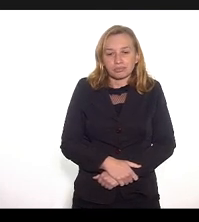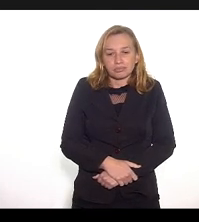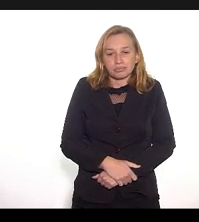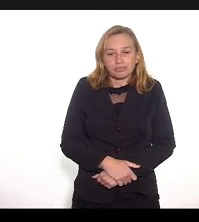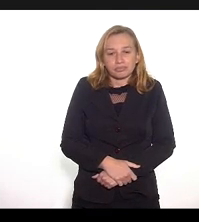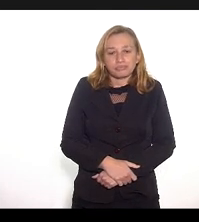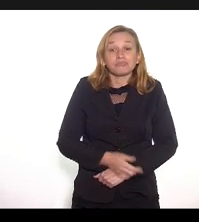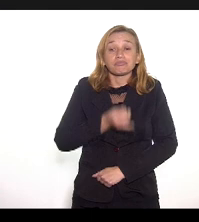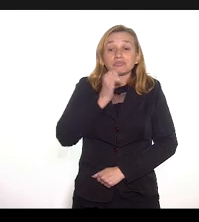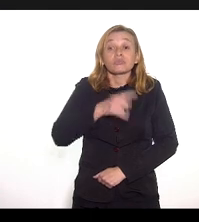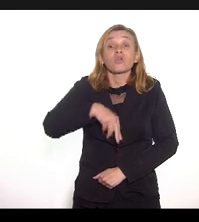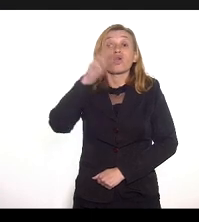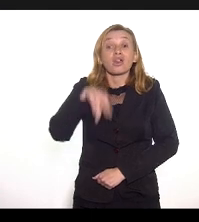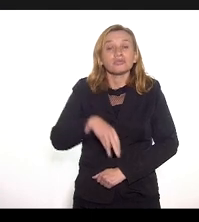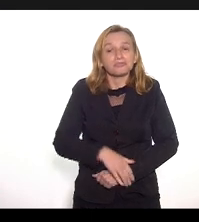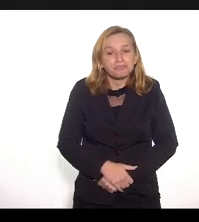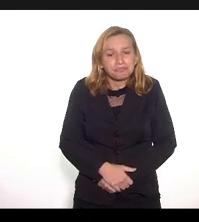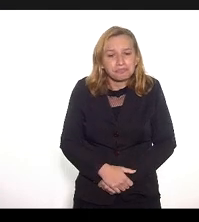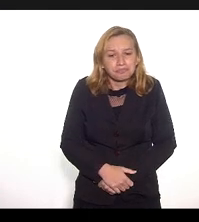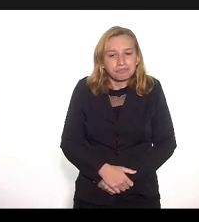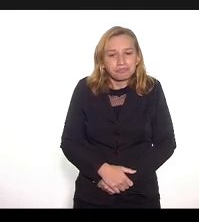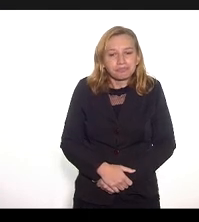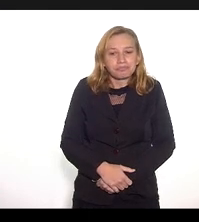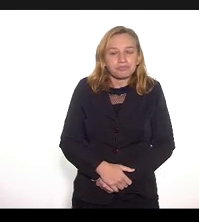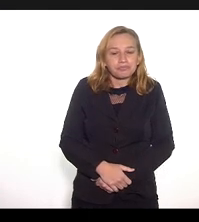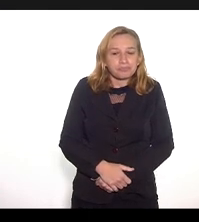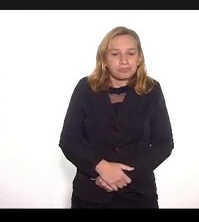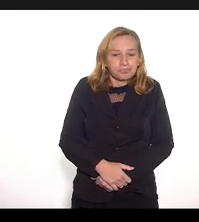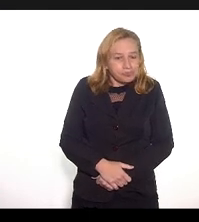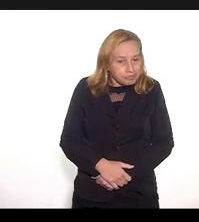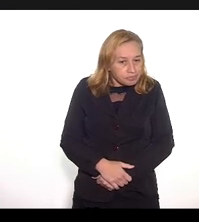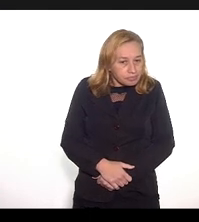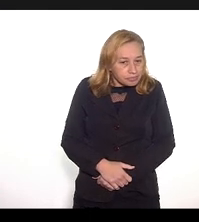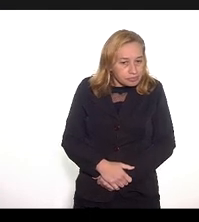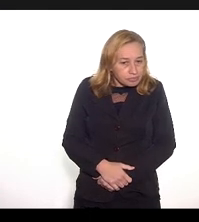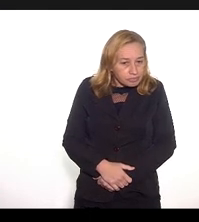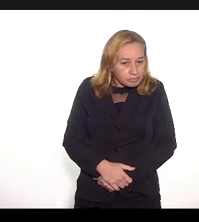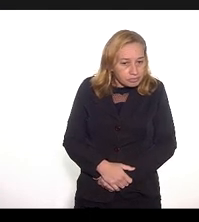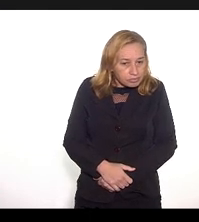Quem é o relator? Relator